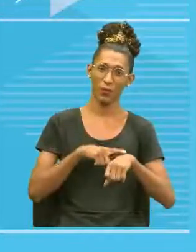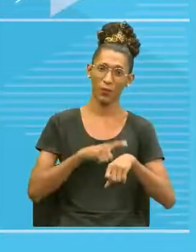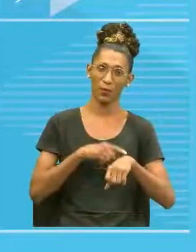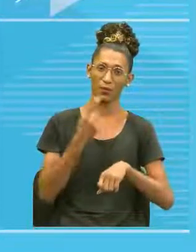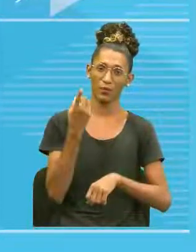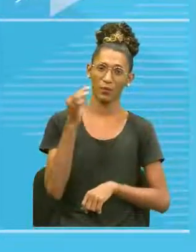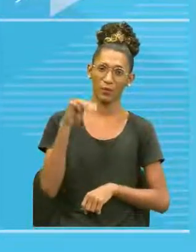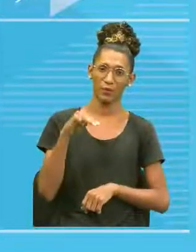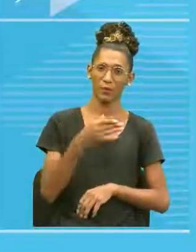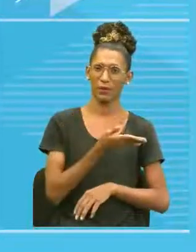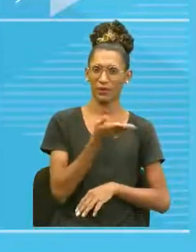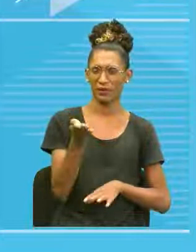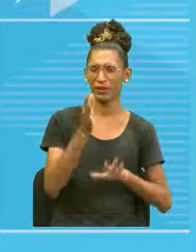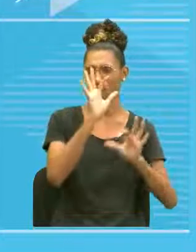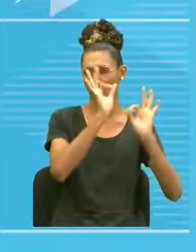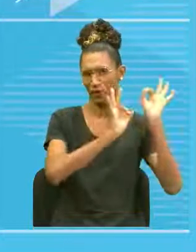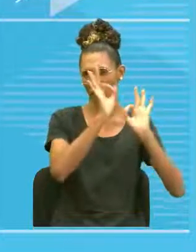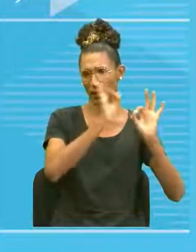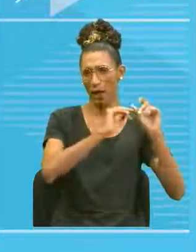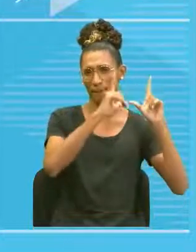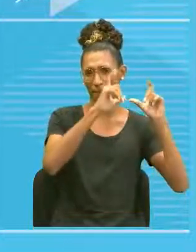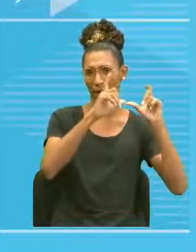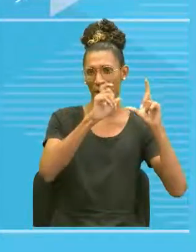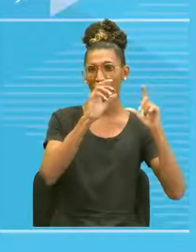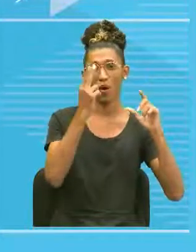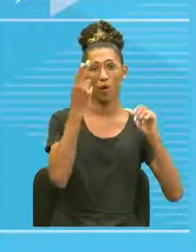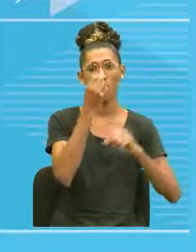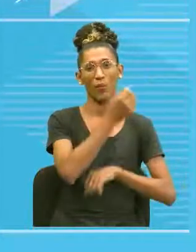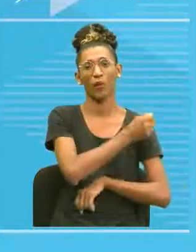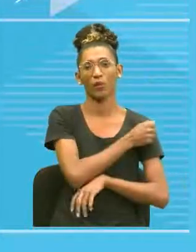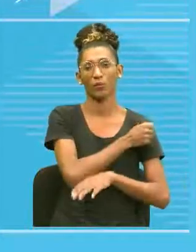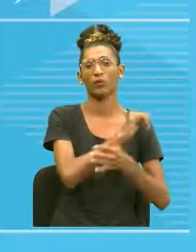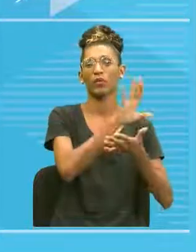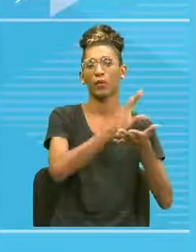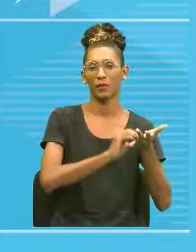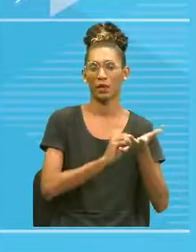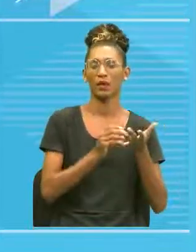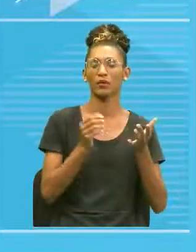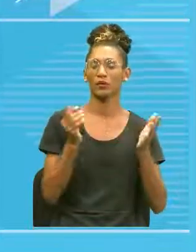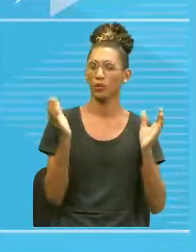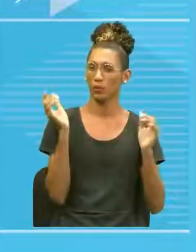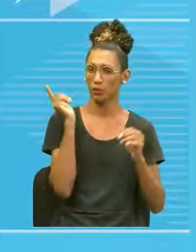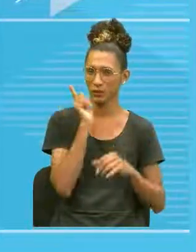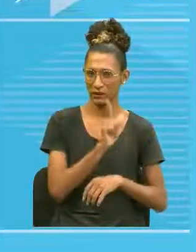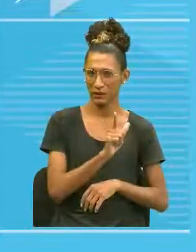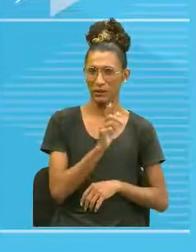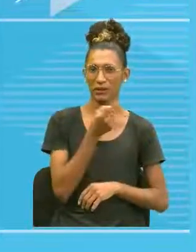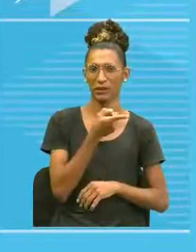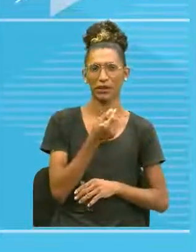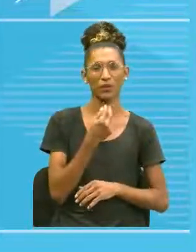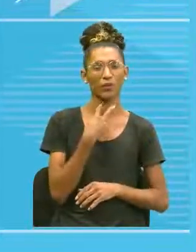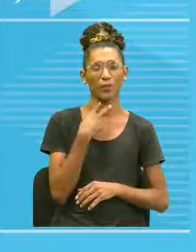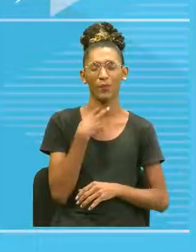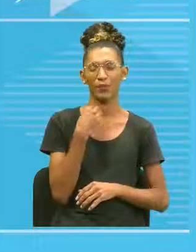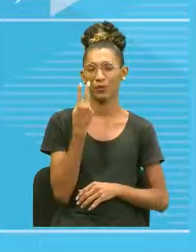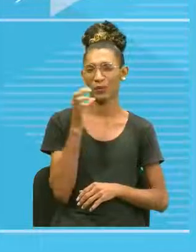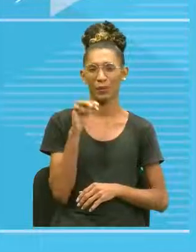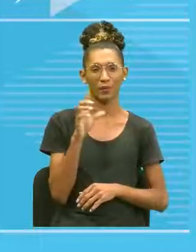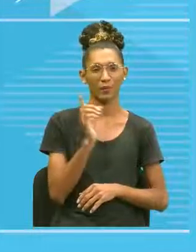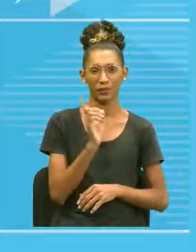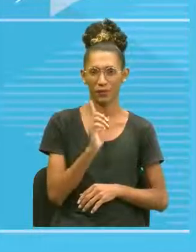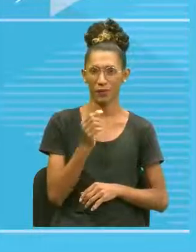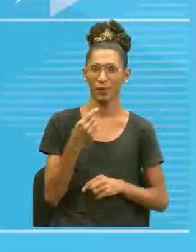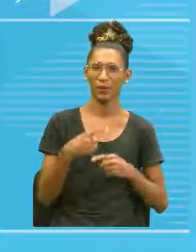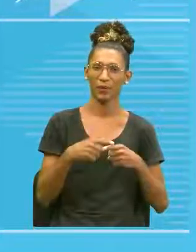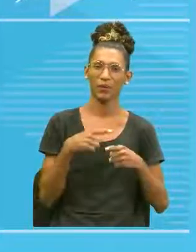e para vocês se organizarem aí compreende ou quem tiver anotando terminar né Não pode ser mais do que um minuto por causa